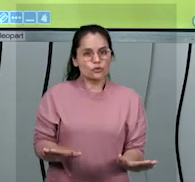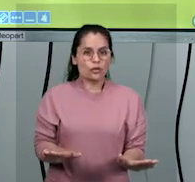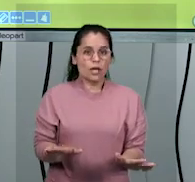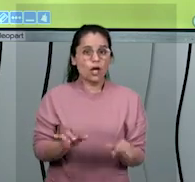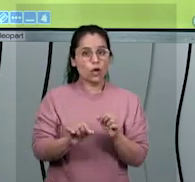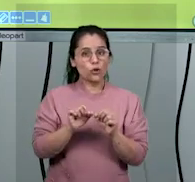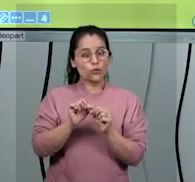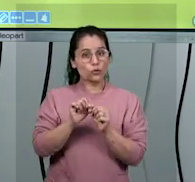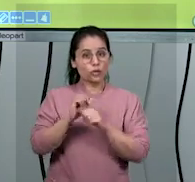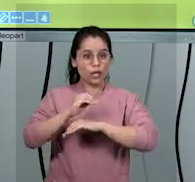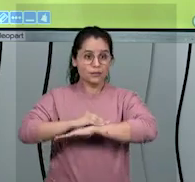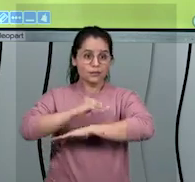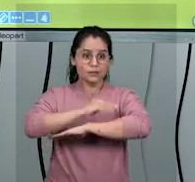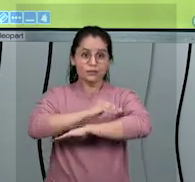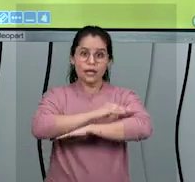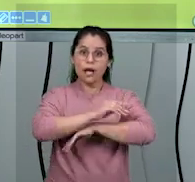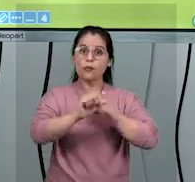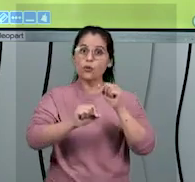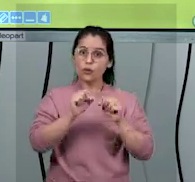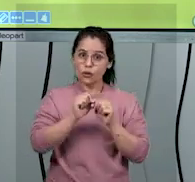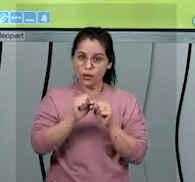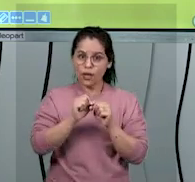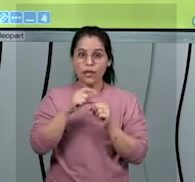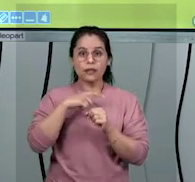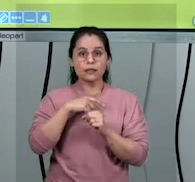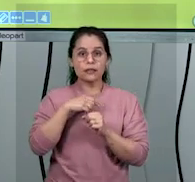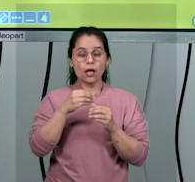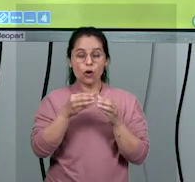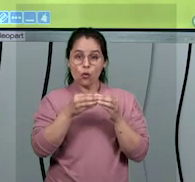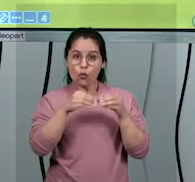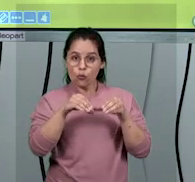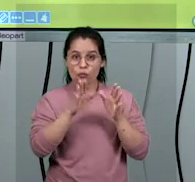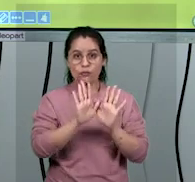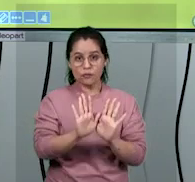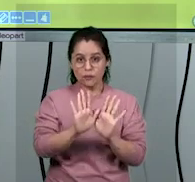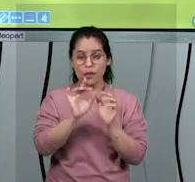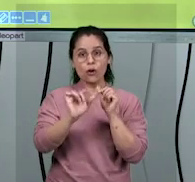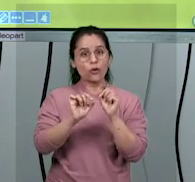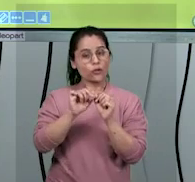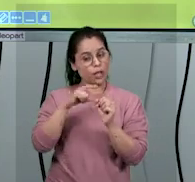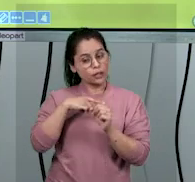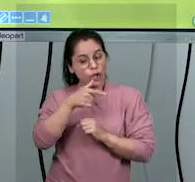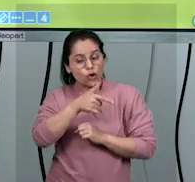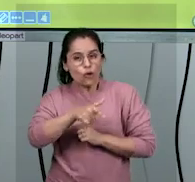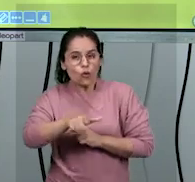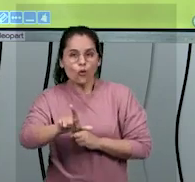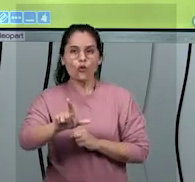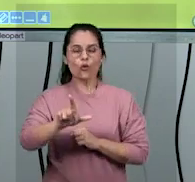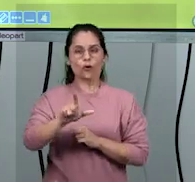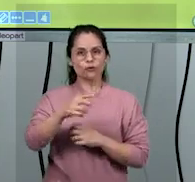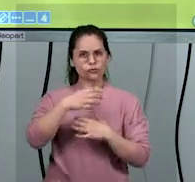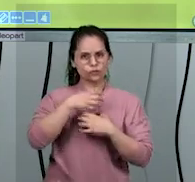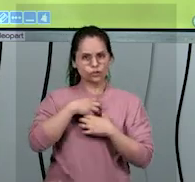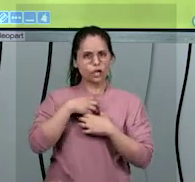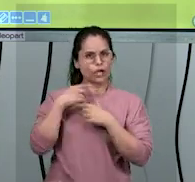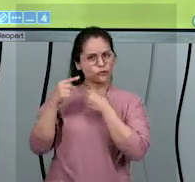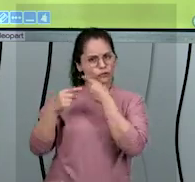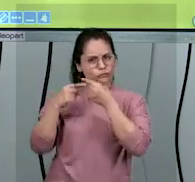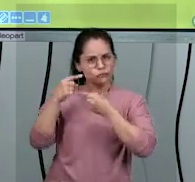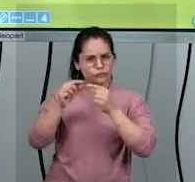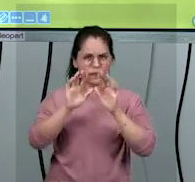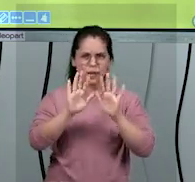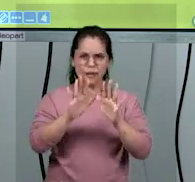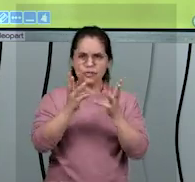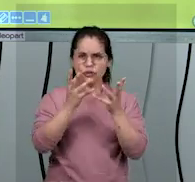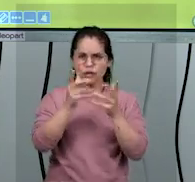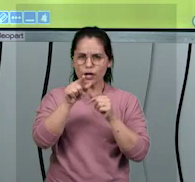os sapos, que são animais que vão botar ovos. Mas existem outras maneiras de se reproduzirem. Mas o que eu quero